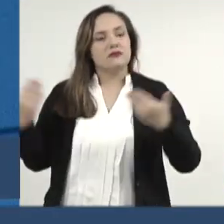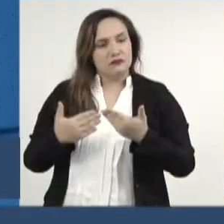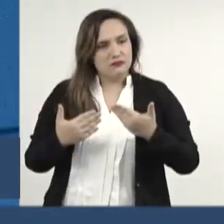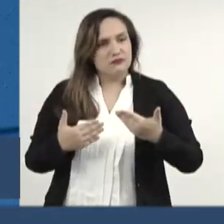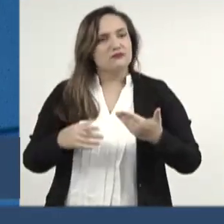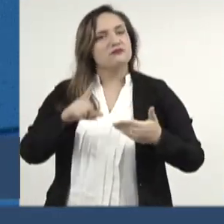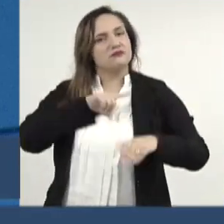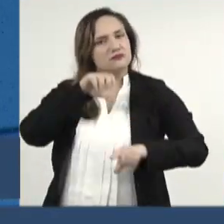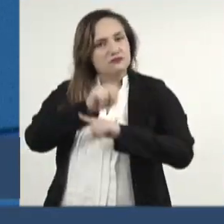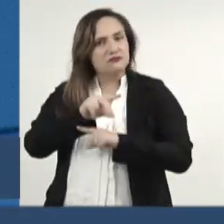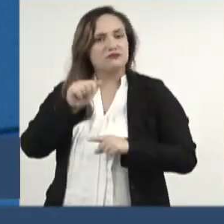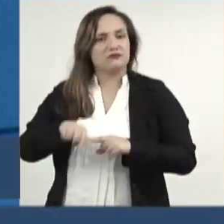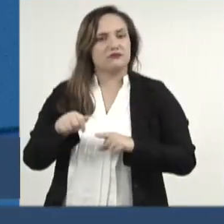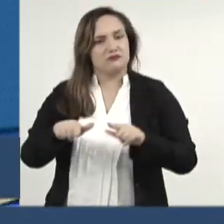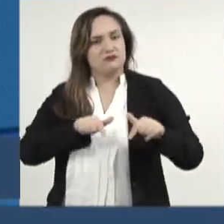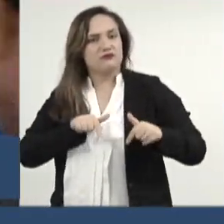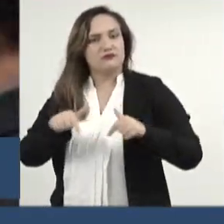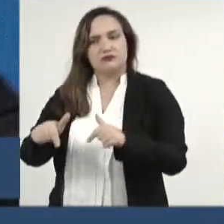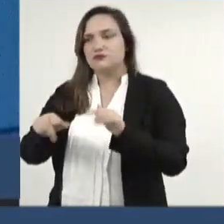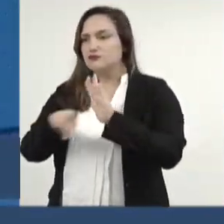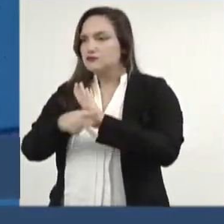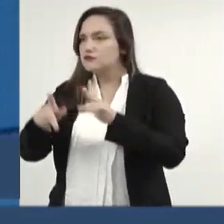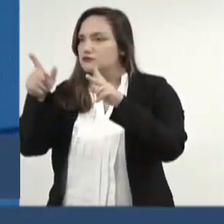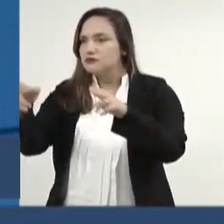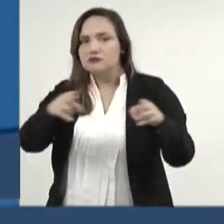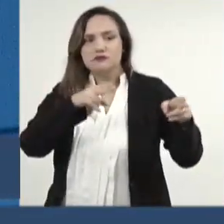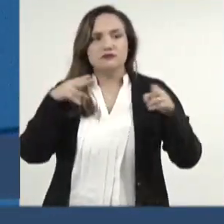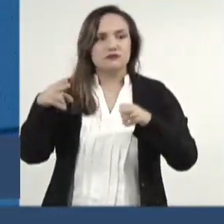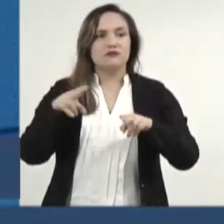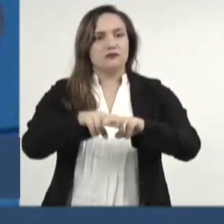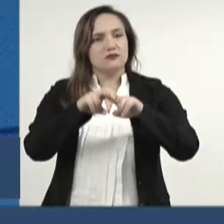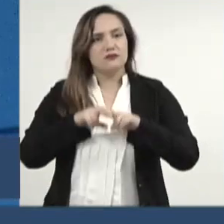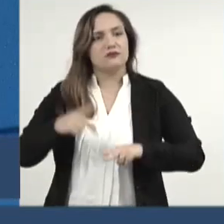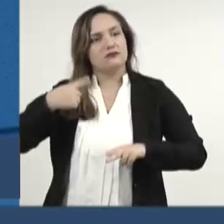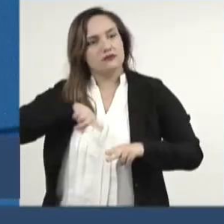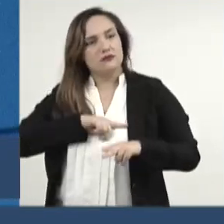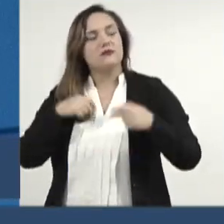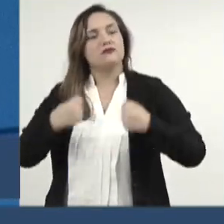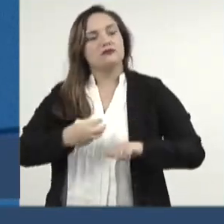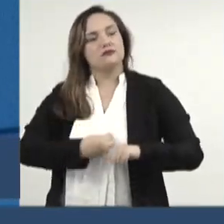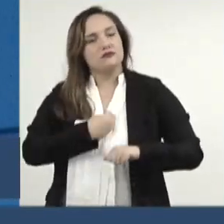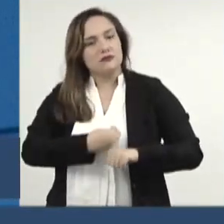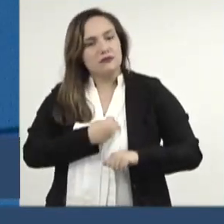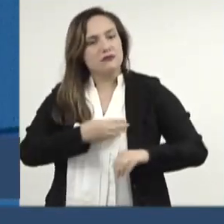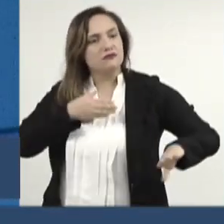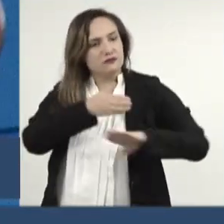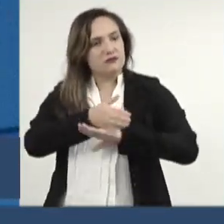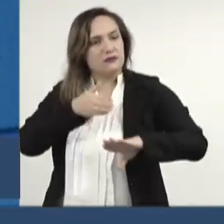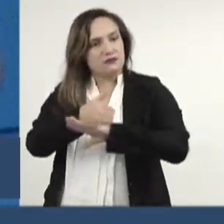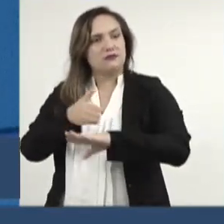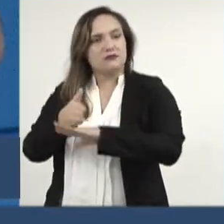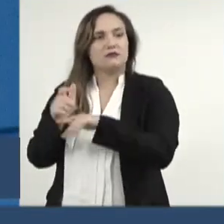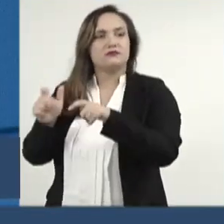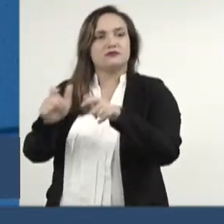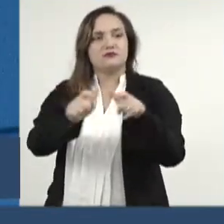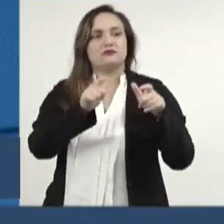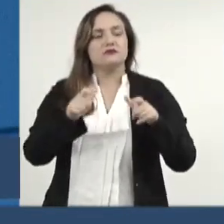que estão reivindicando o direito que é de vocês, é por isso que nós precisamos ocupar todos os espaços. É por isso que nós temos que